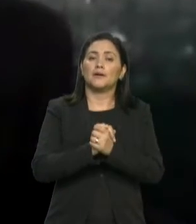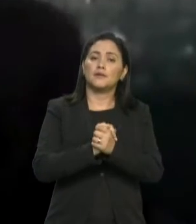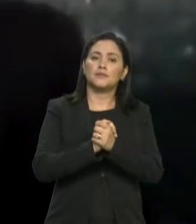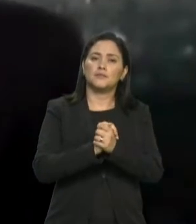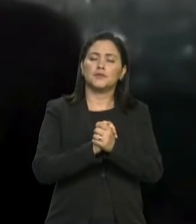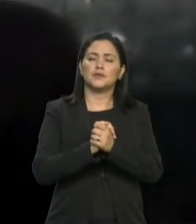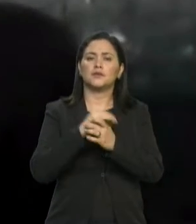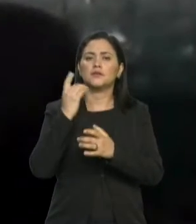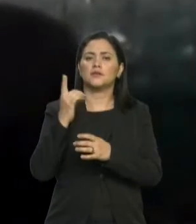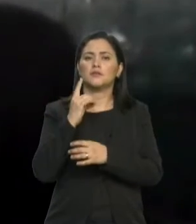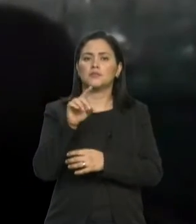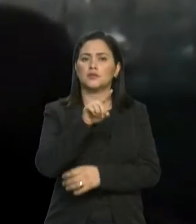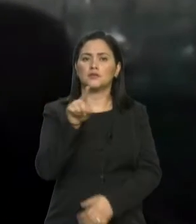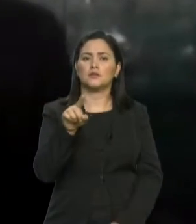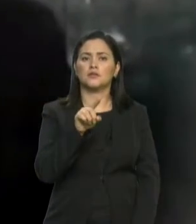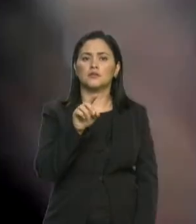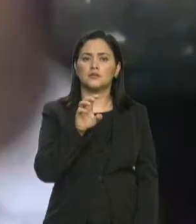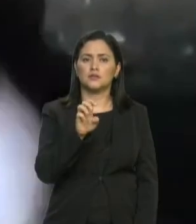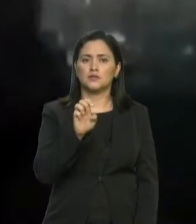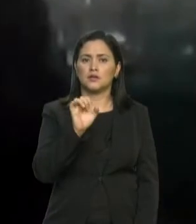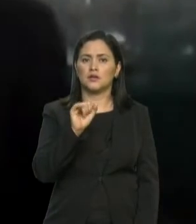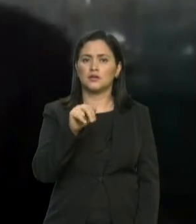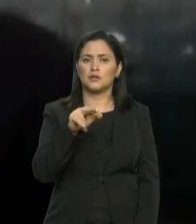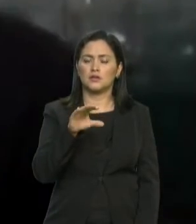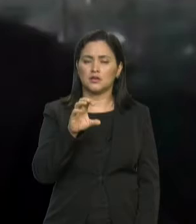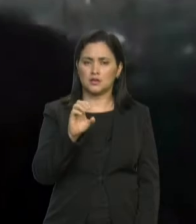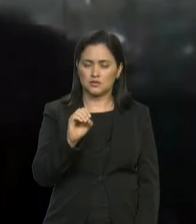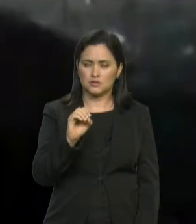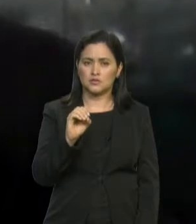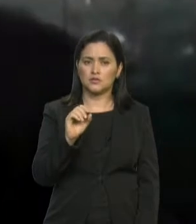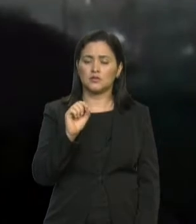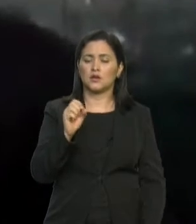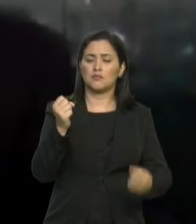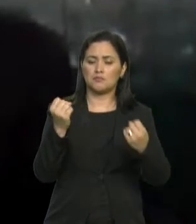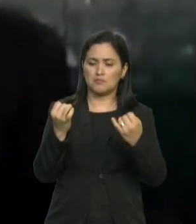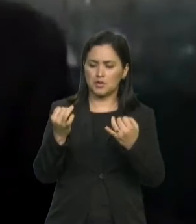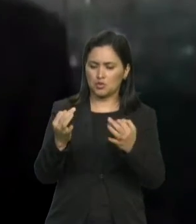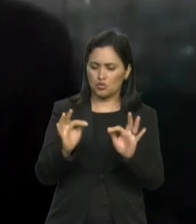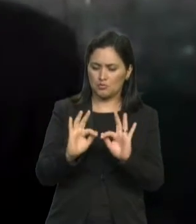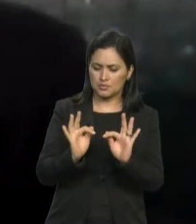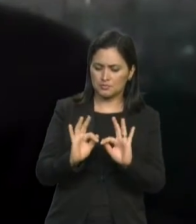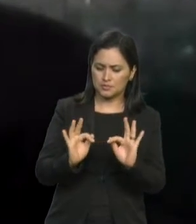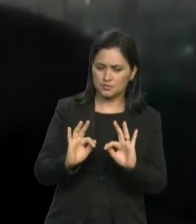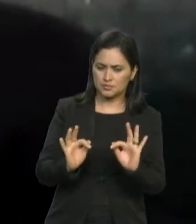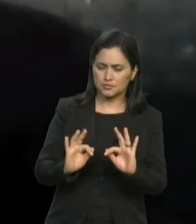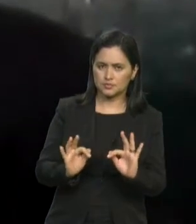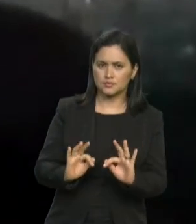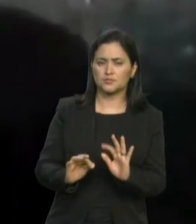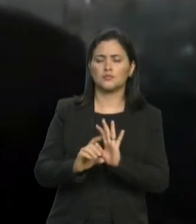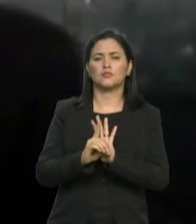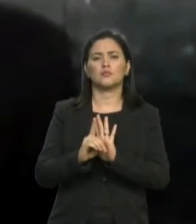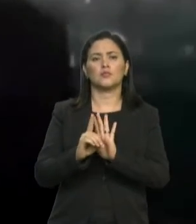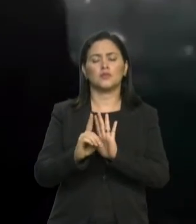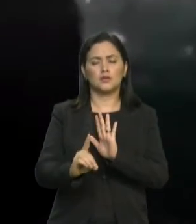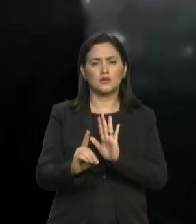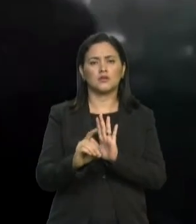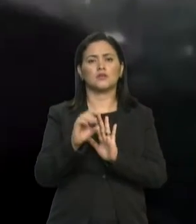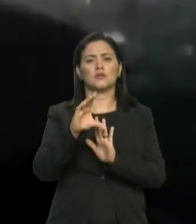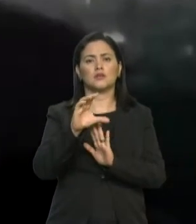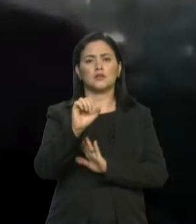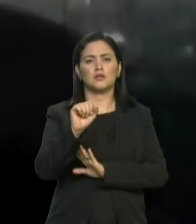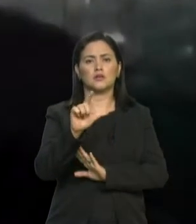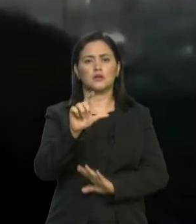aos decretos de calamidade pública e também ao deputado Iglésio. Mas eu queria dizer ao deputado Iglésio que,